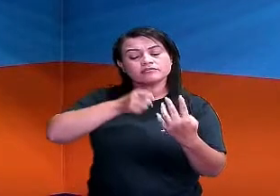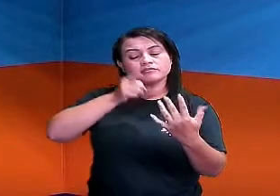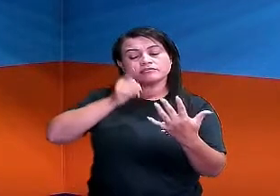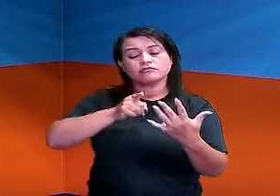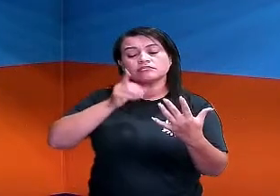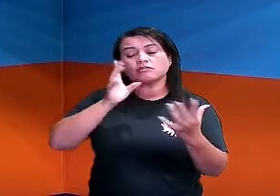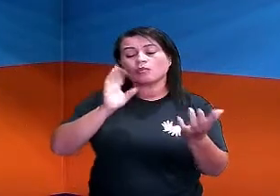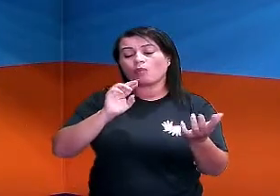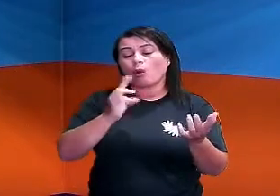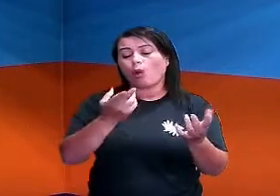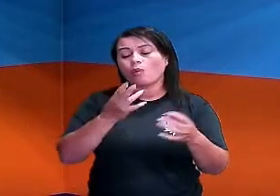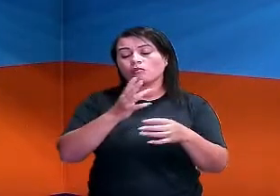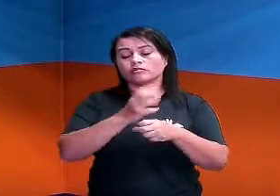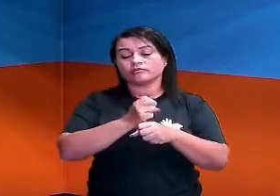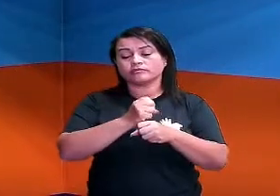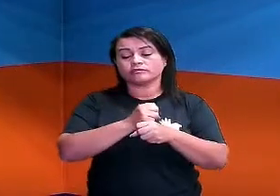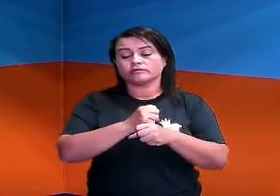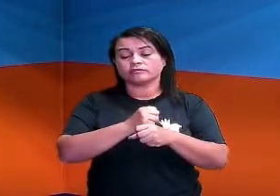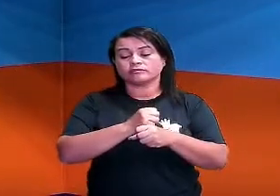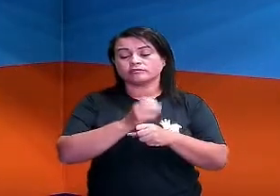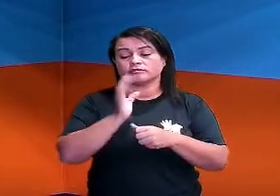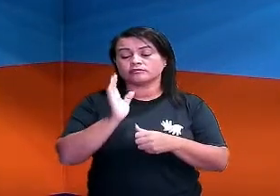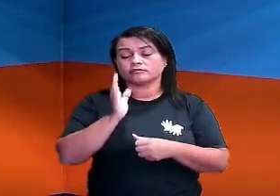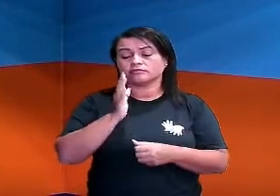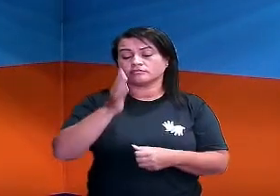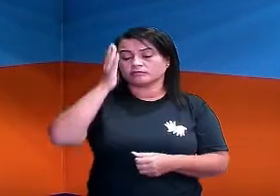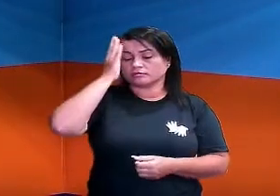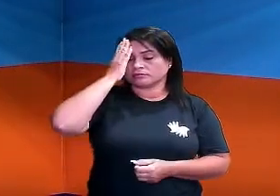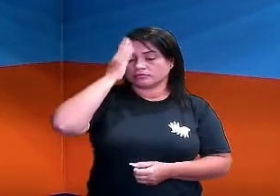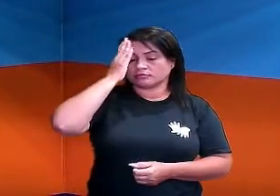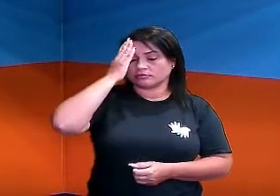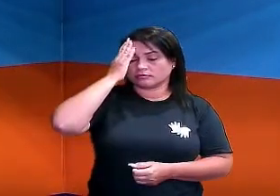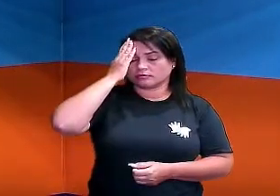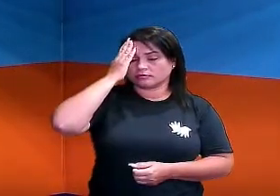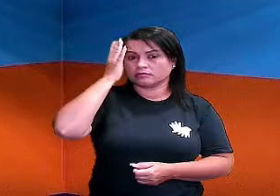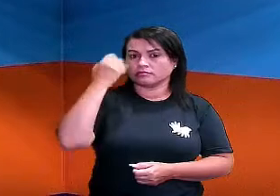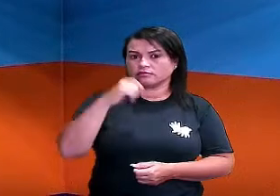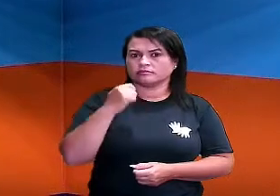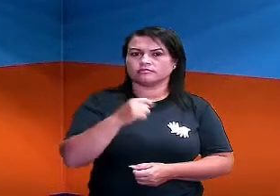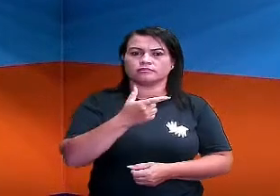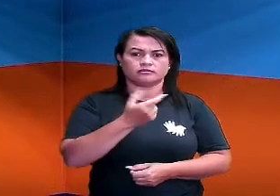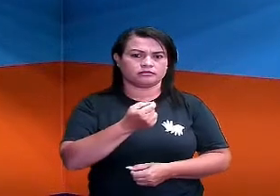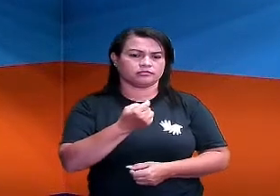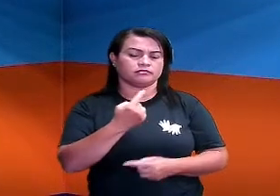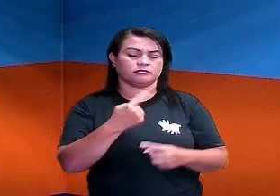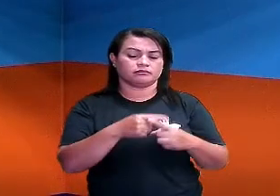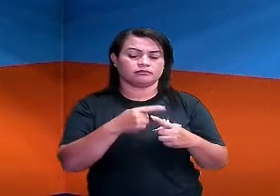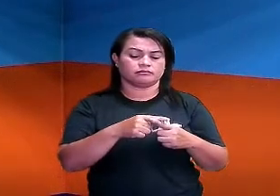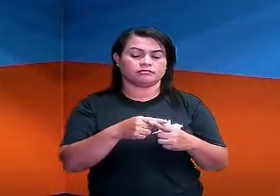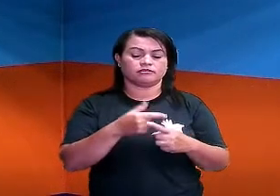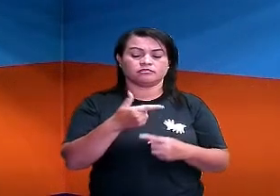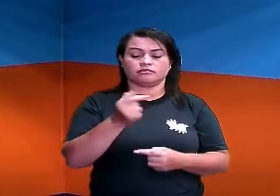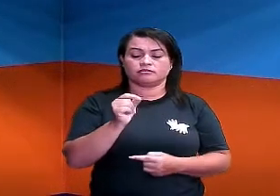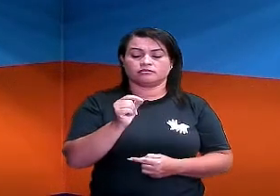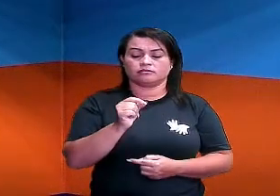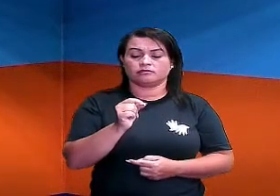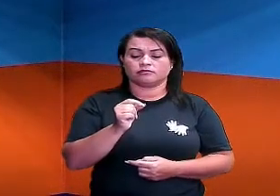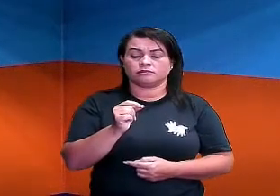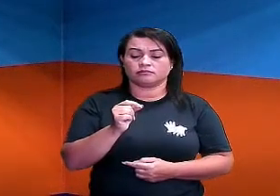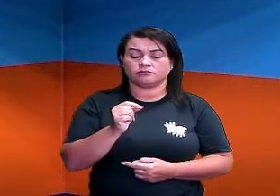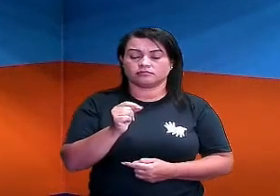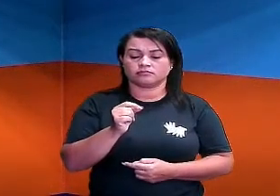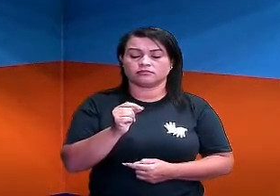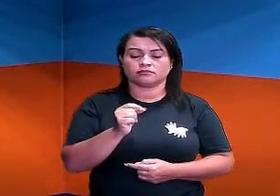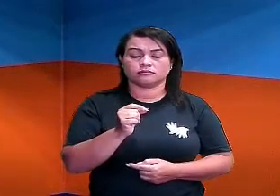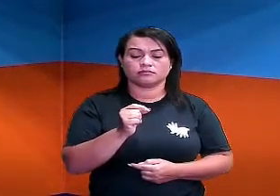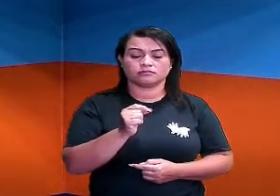conta. Eu já sei que daqui para cá tem que ter 20, porque eu tenho 2 centímetros,